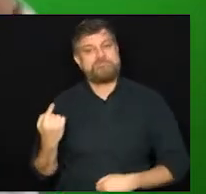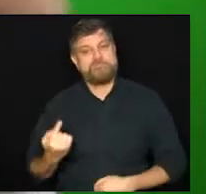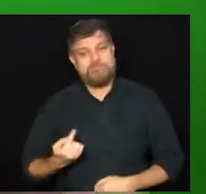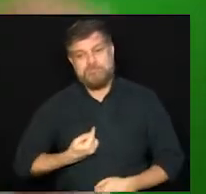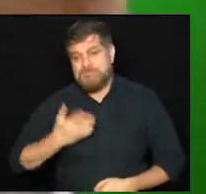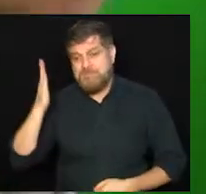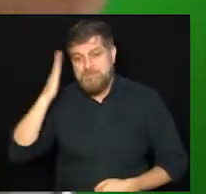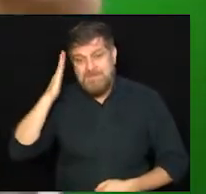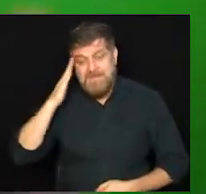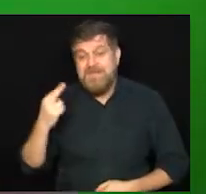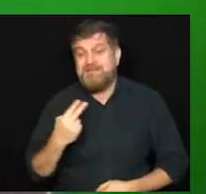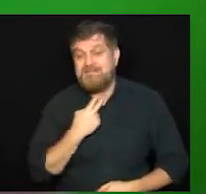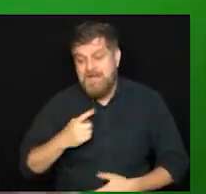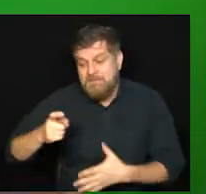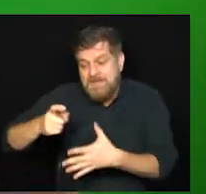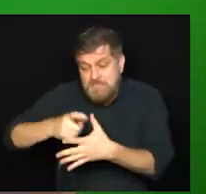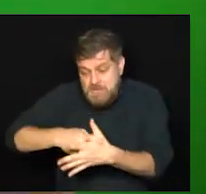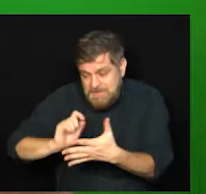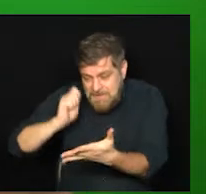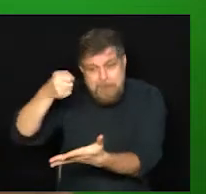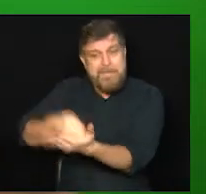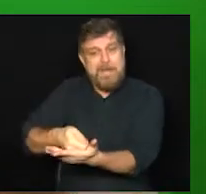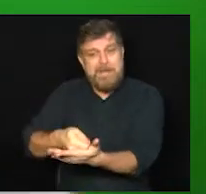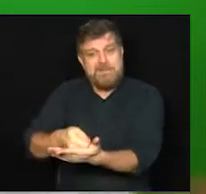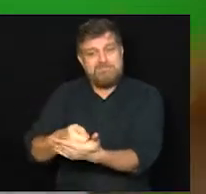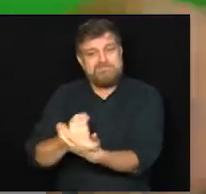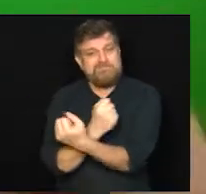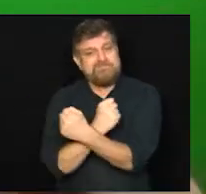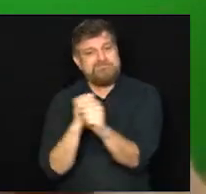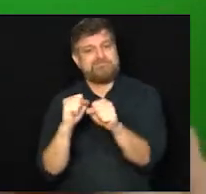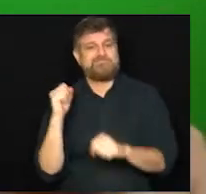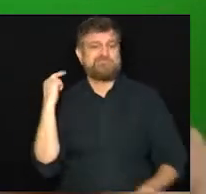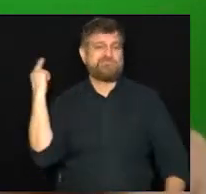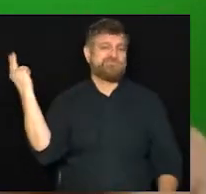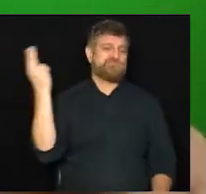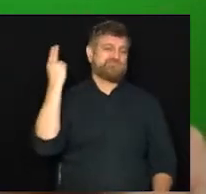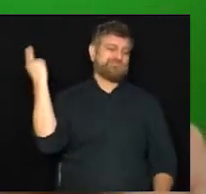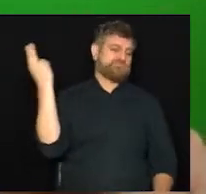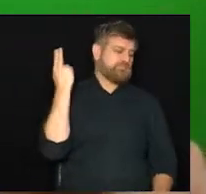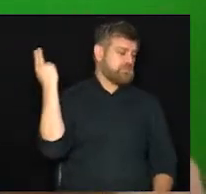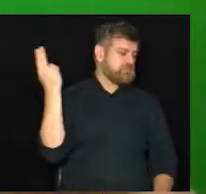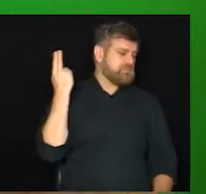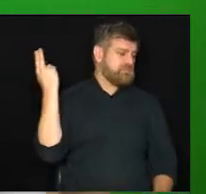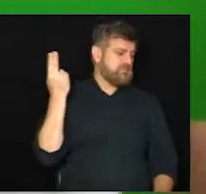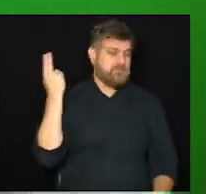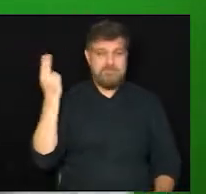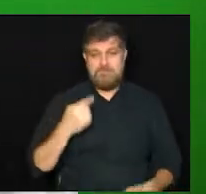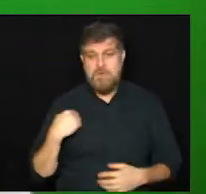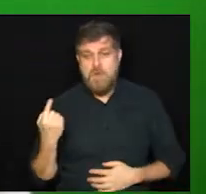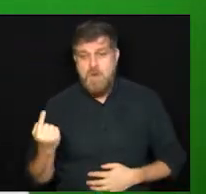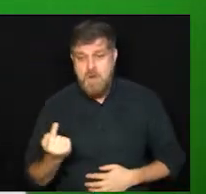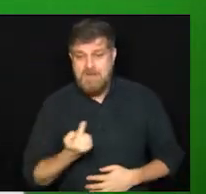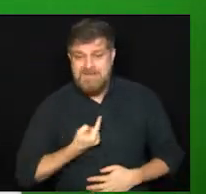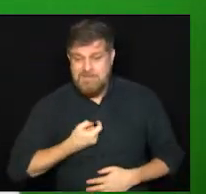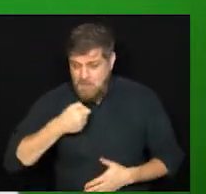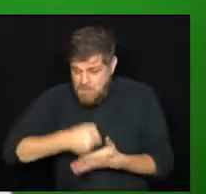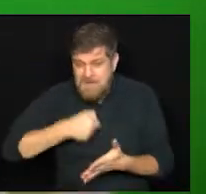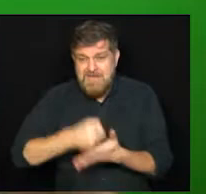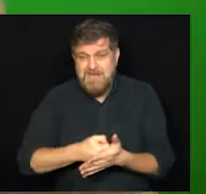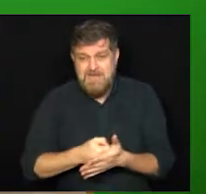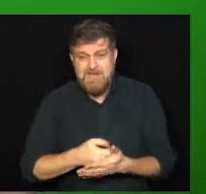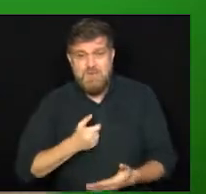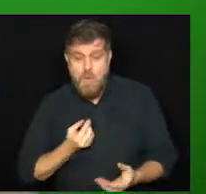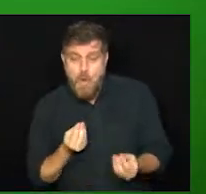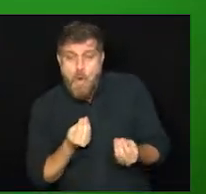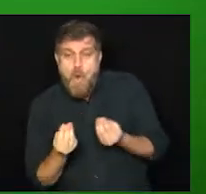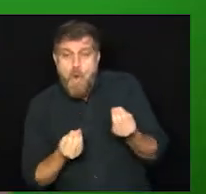não fecha as contas. Estamos brigando, presidente, para negociar a forma